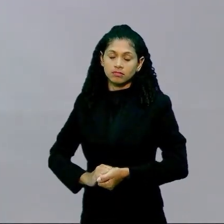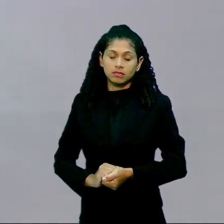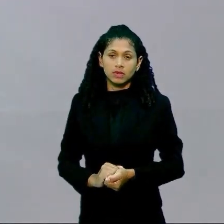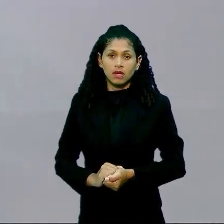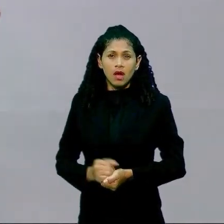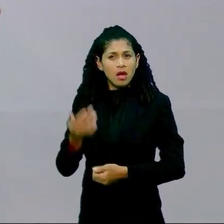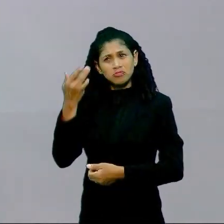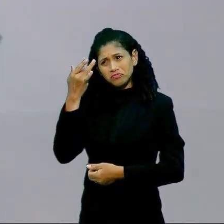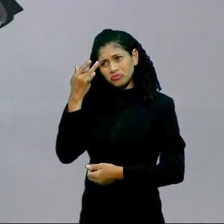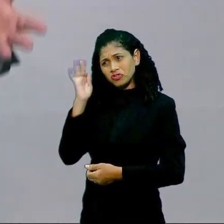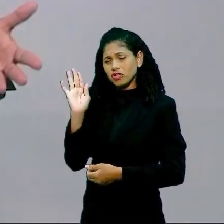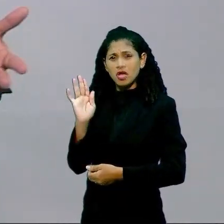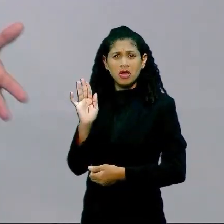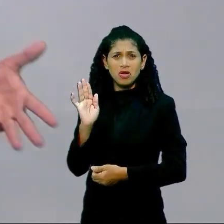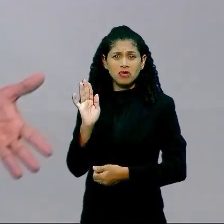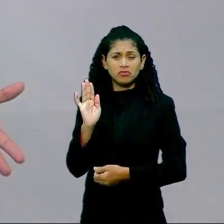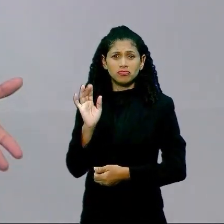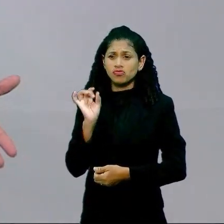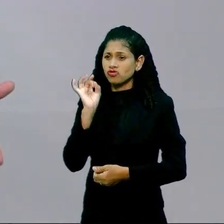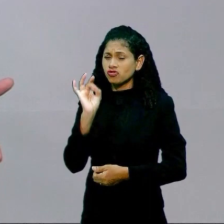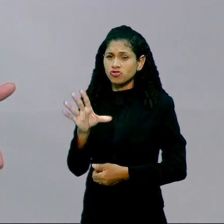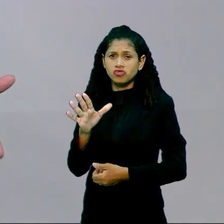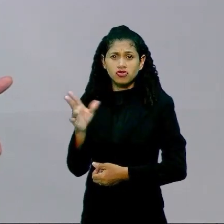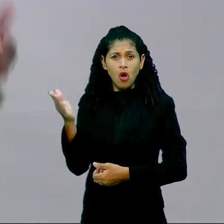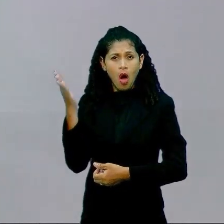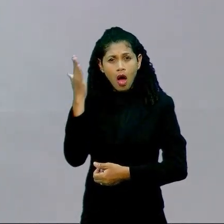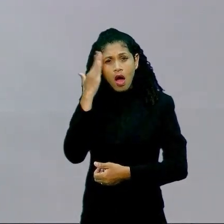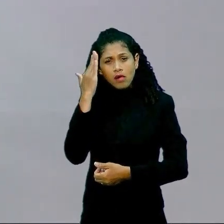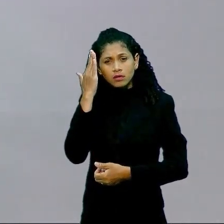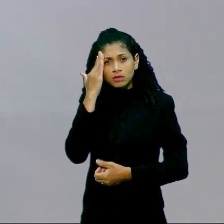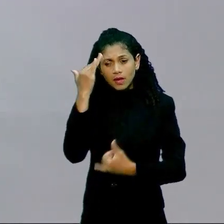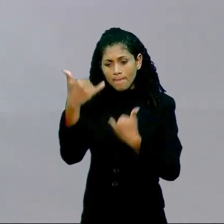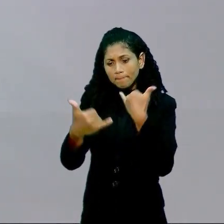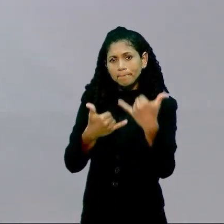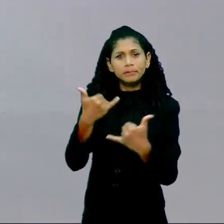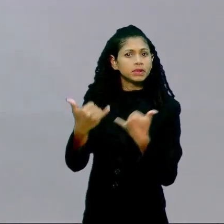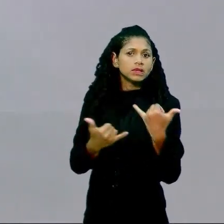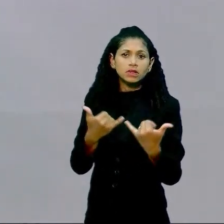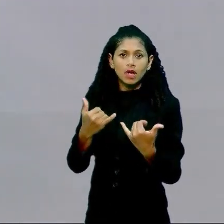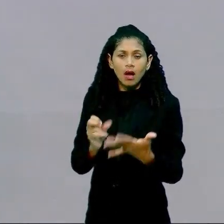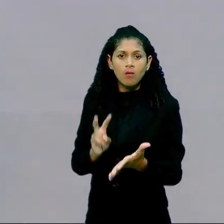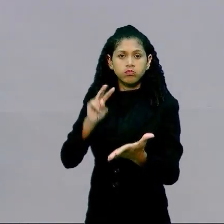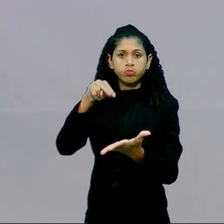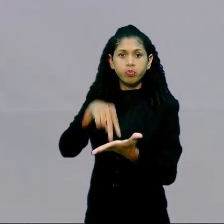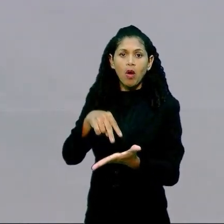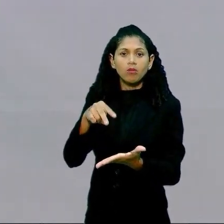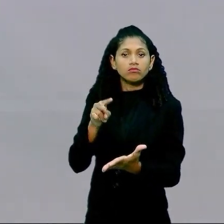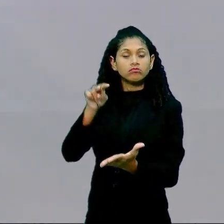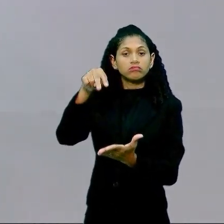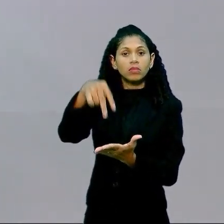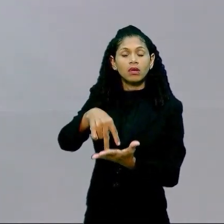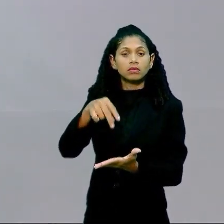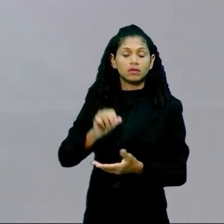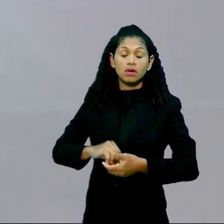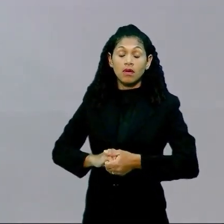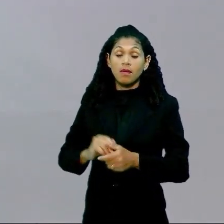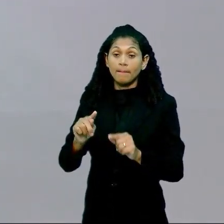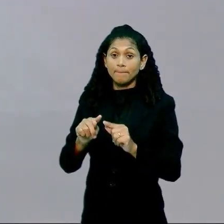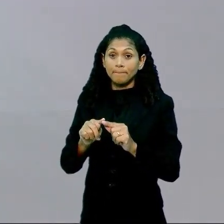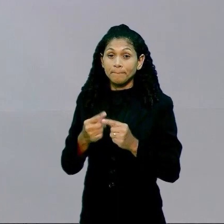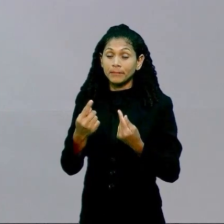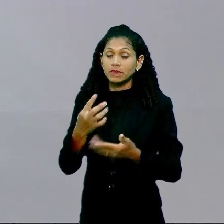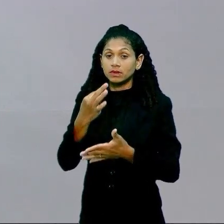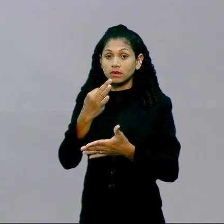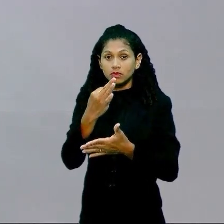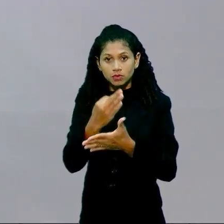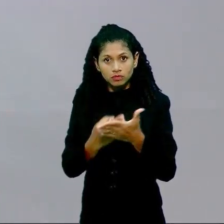pular a amarelinha. Às vezes não, às vezes eu piso na linha. Porém, vejo que o próprio texto deu nitidamente